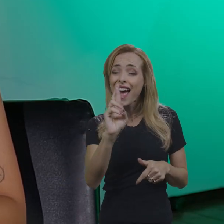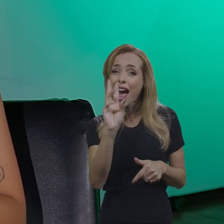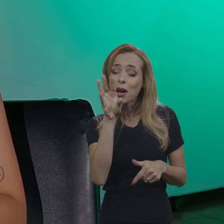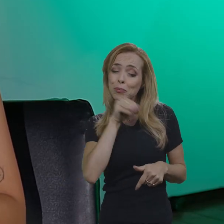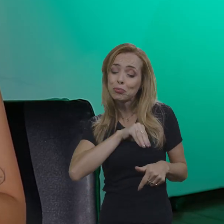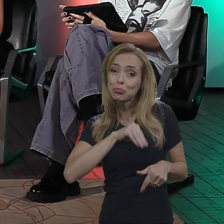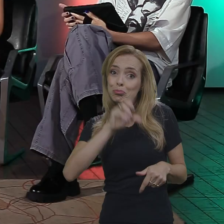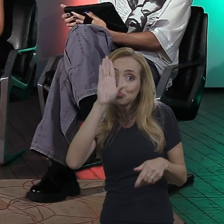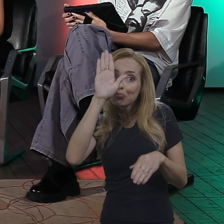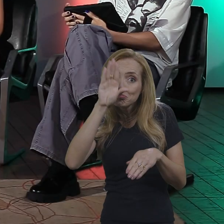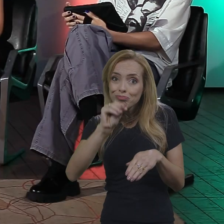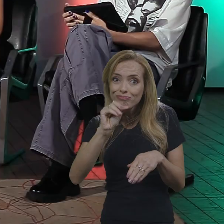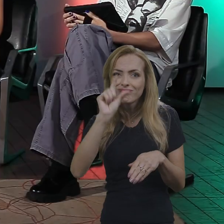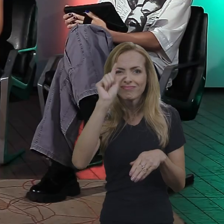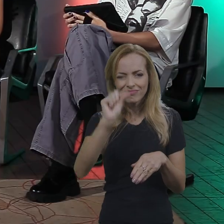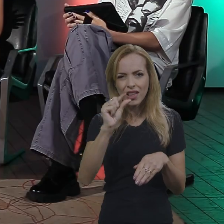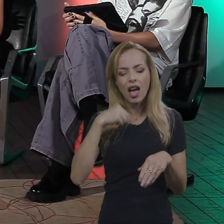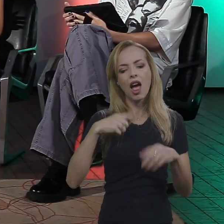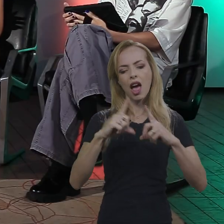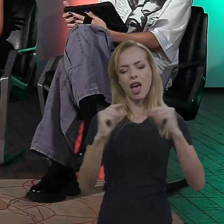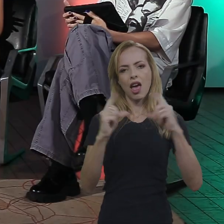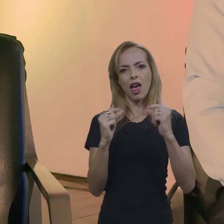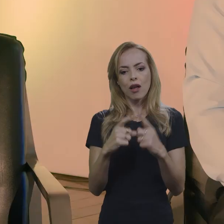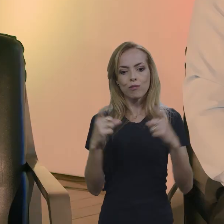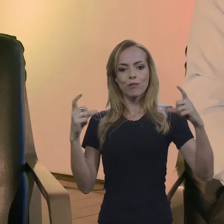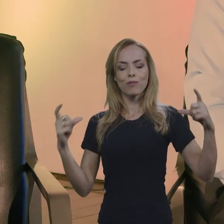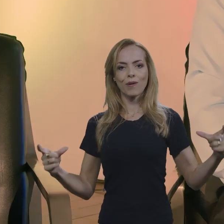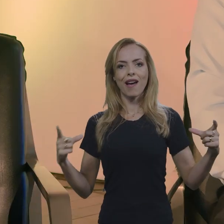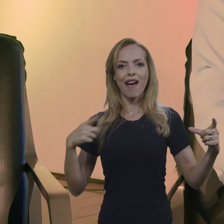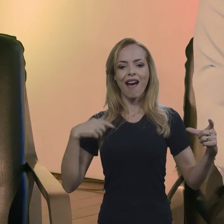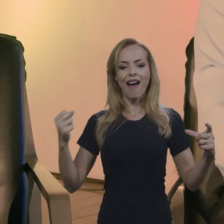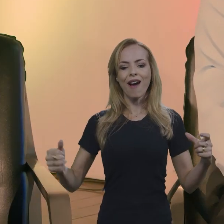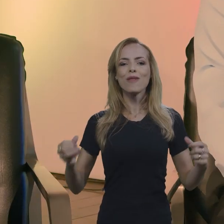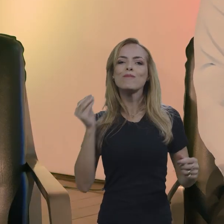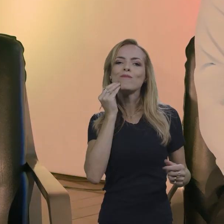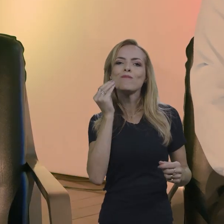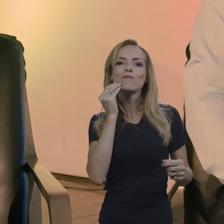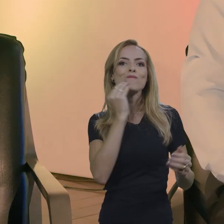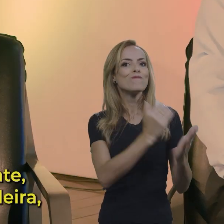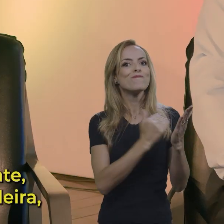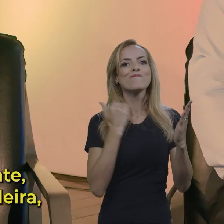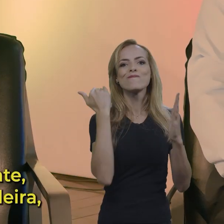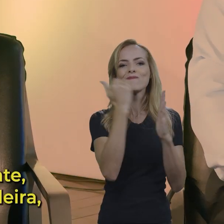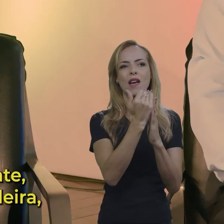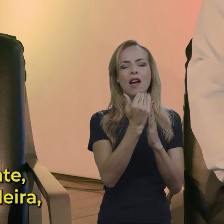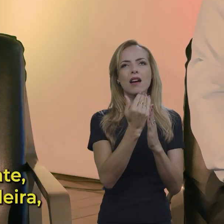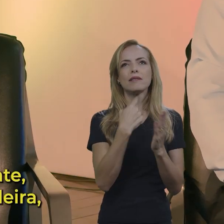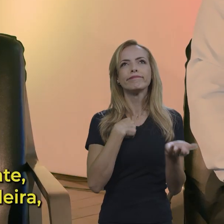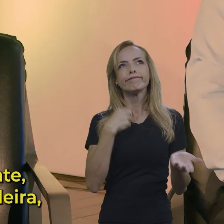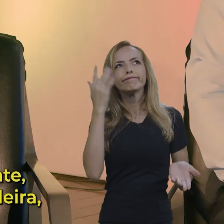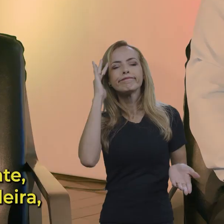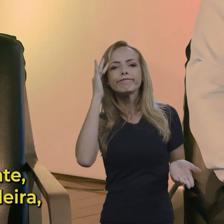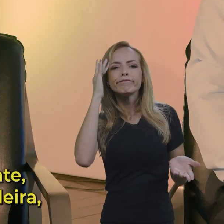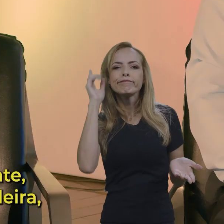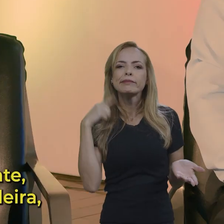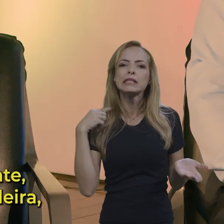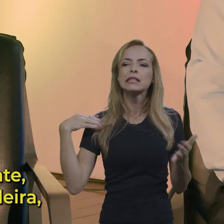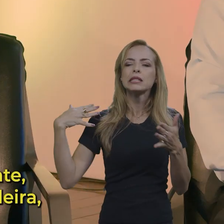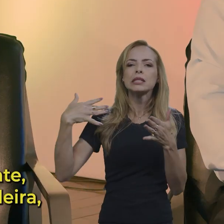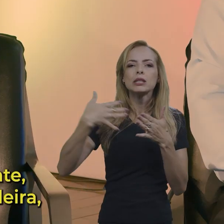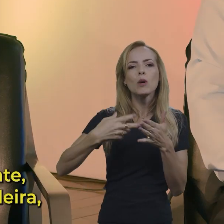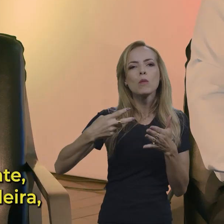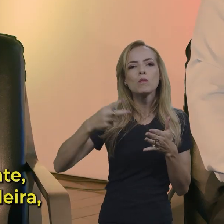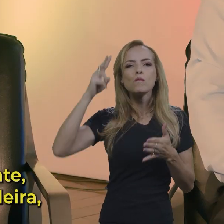numa cidade maior, não. As oportunidades já se abrem mais. Eu acho que, tradicionalmente, né,